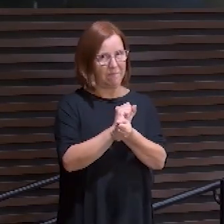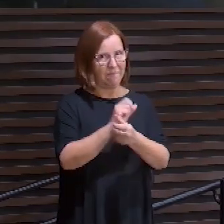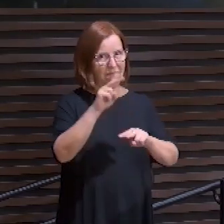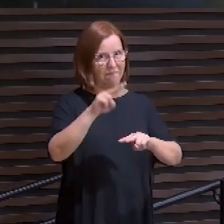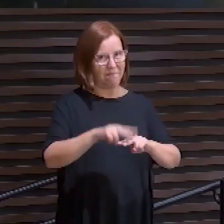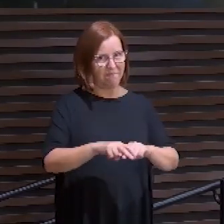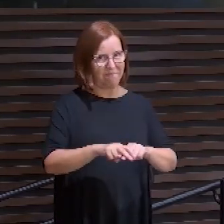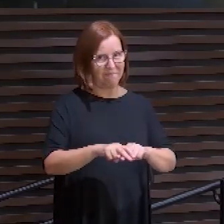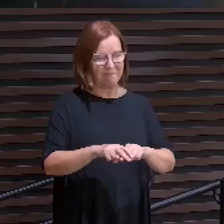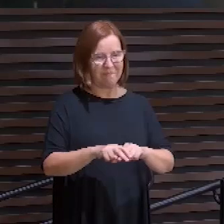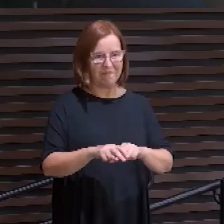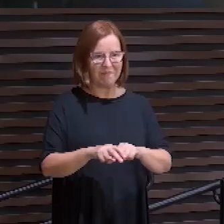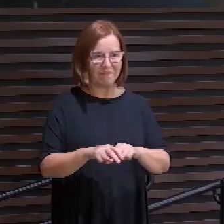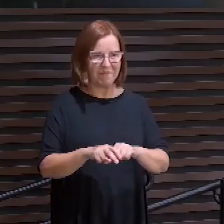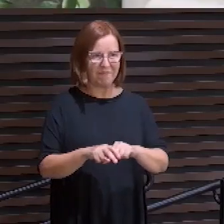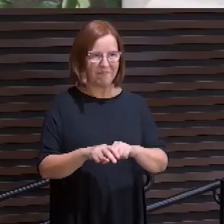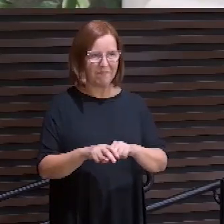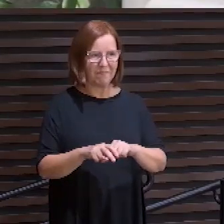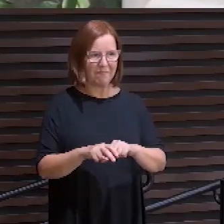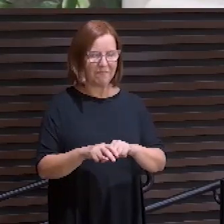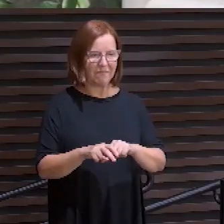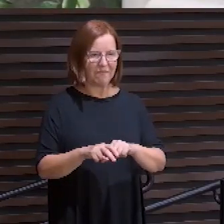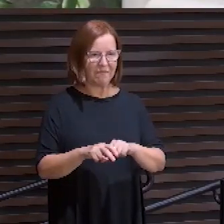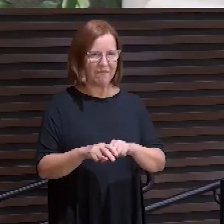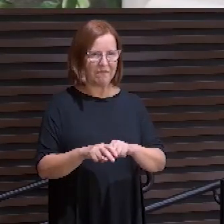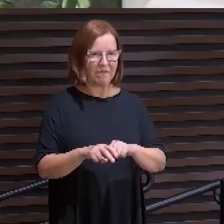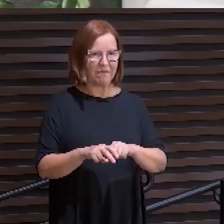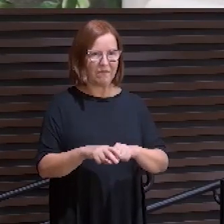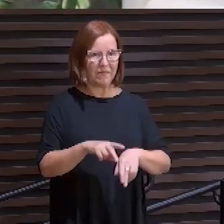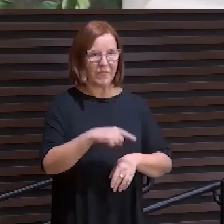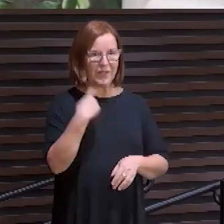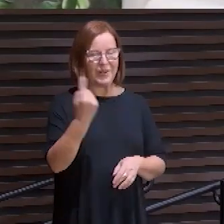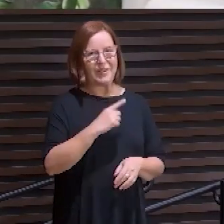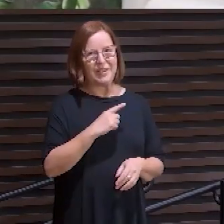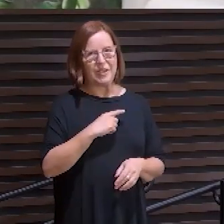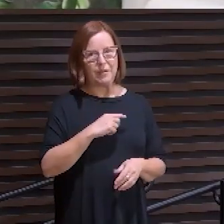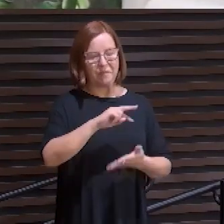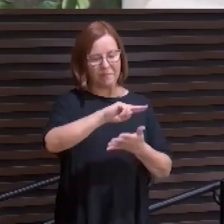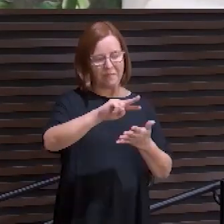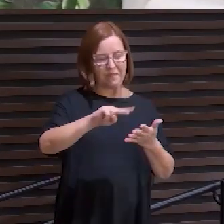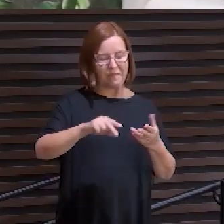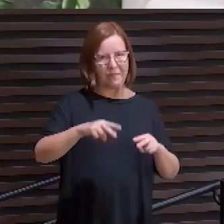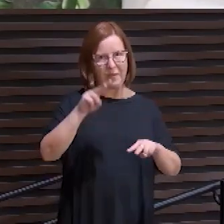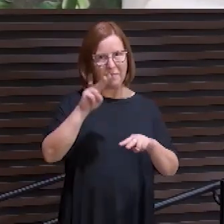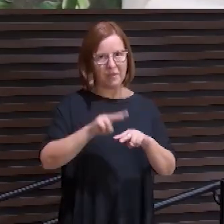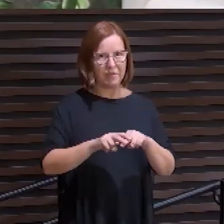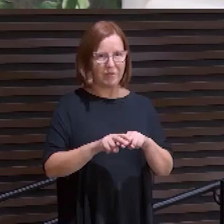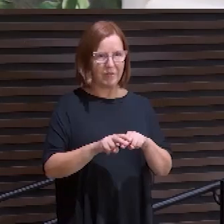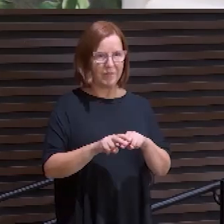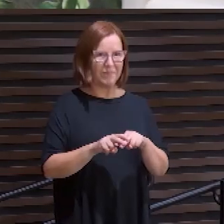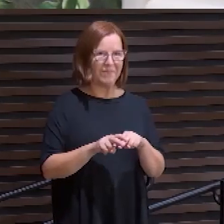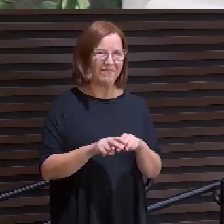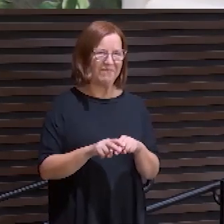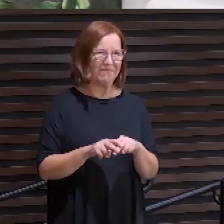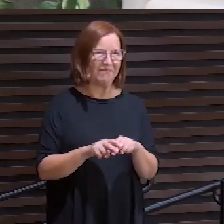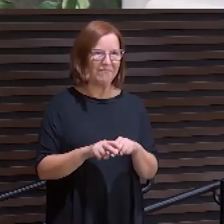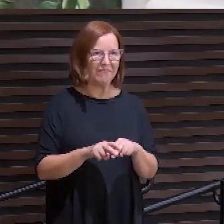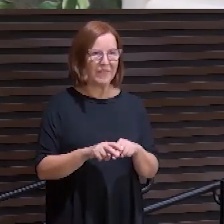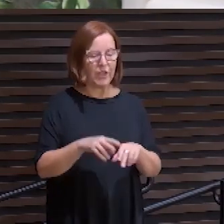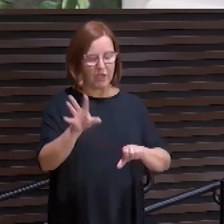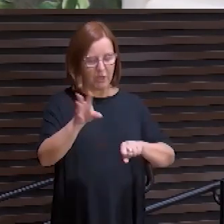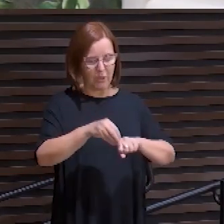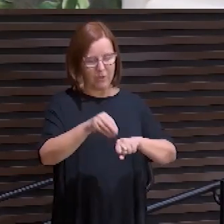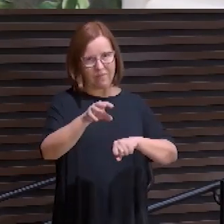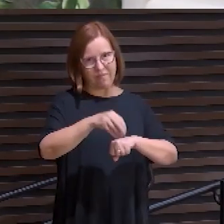dos cativos. Nós temos vários tipos de prisões, do